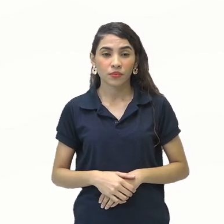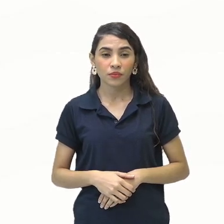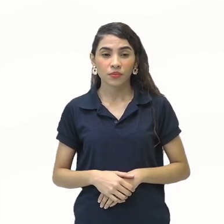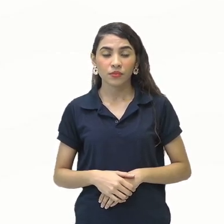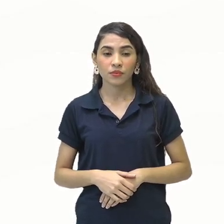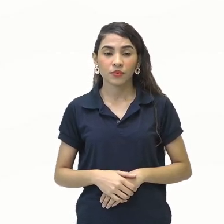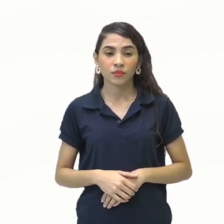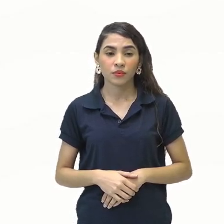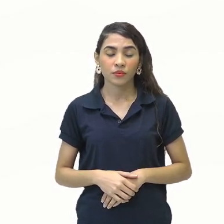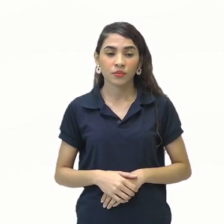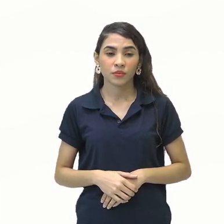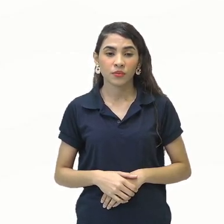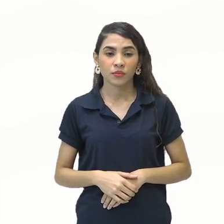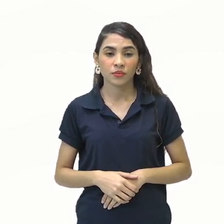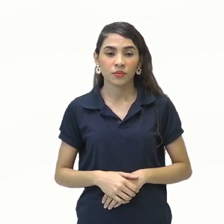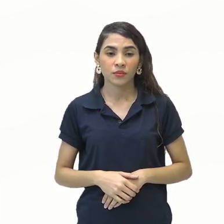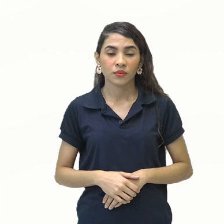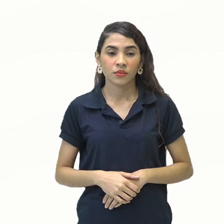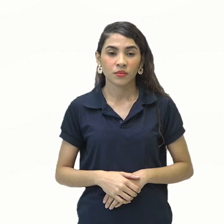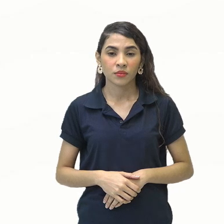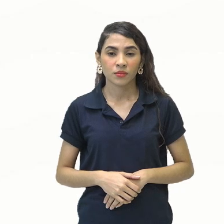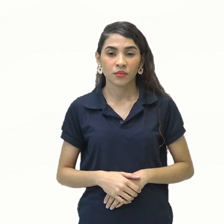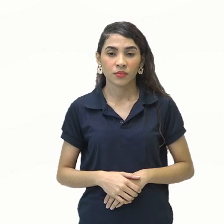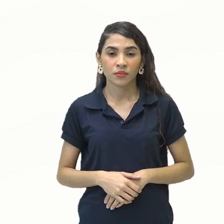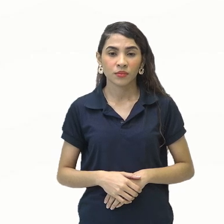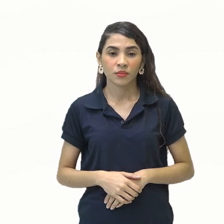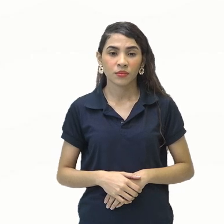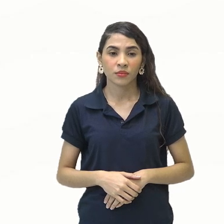Beleza. Então, nós temos aqui